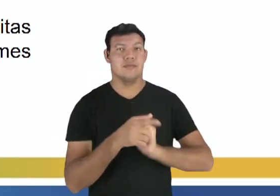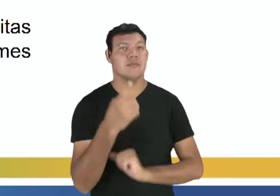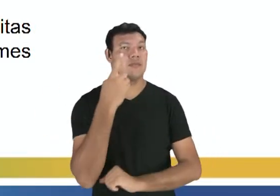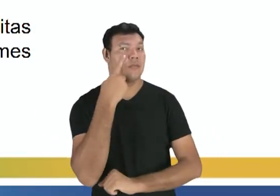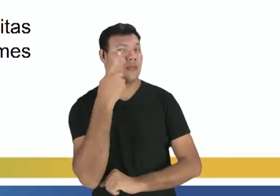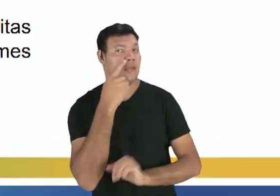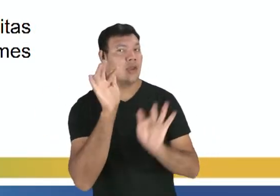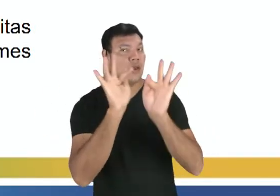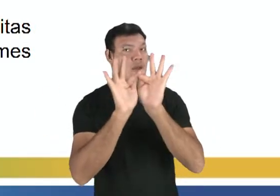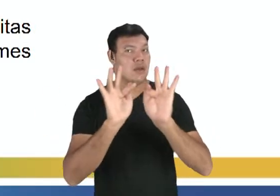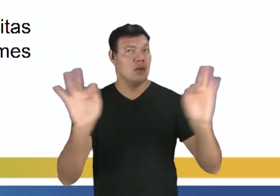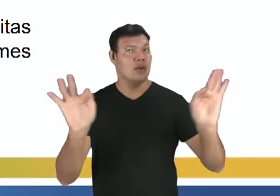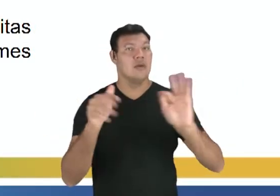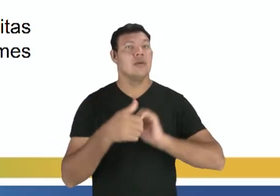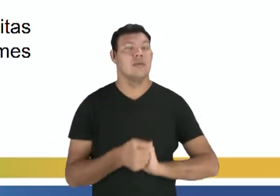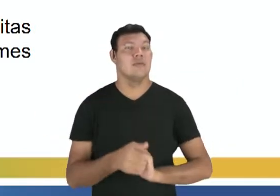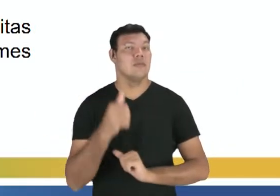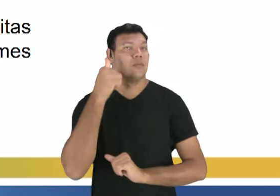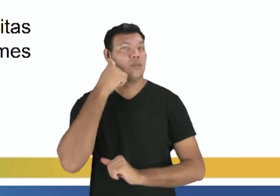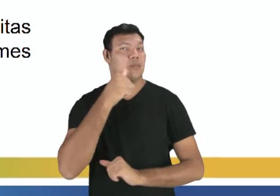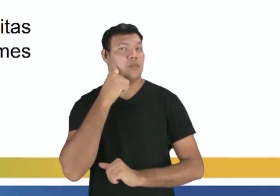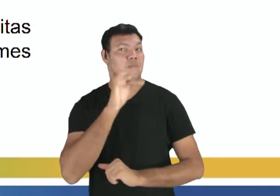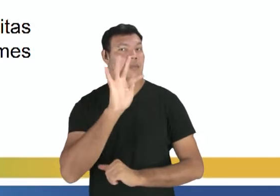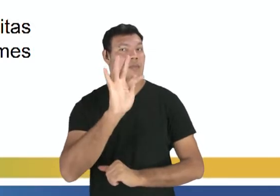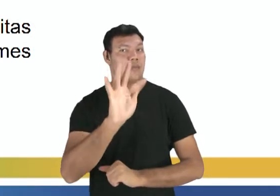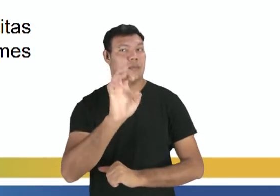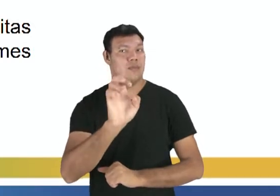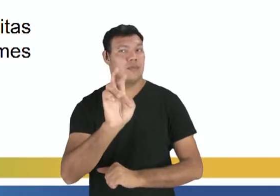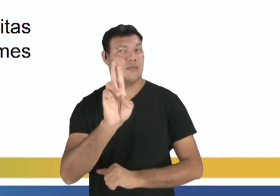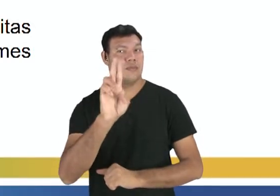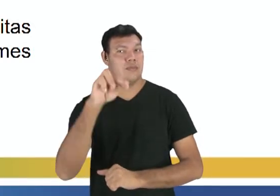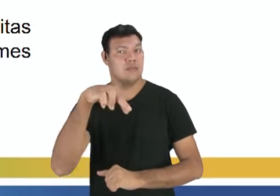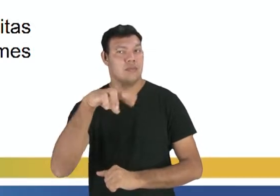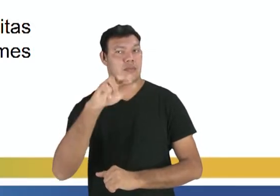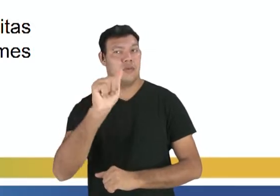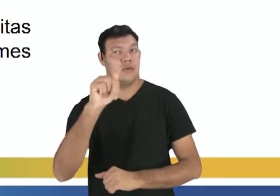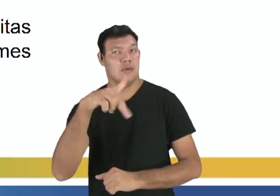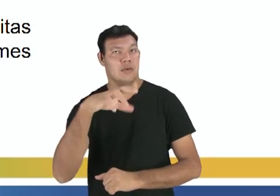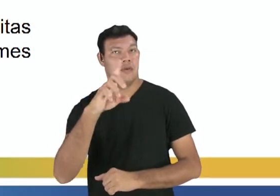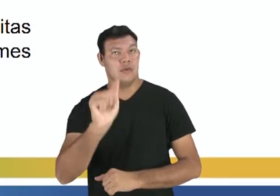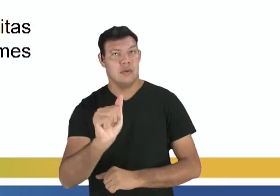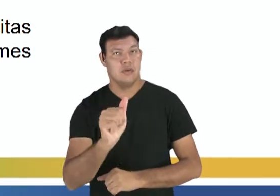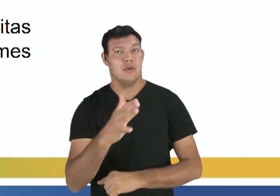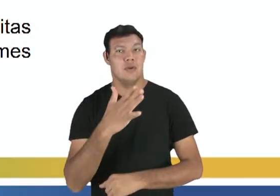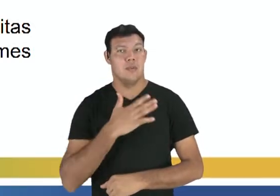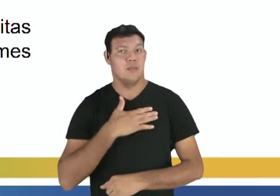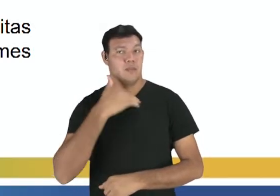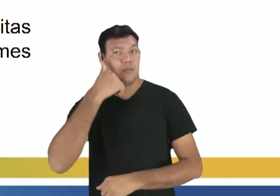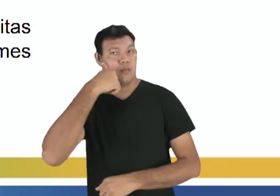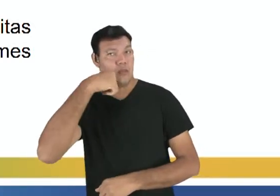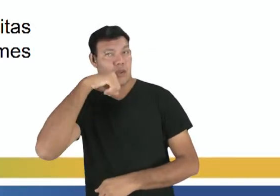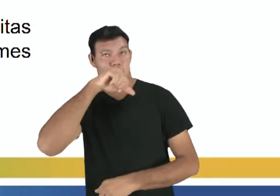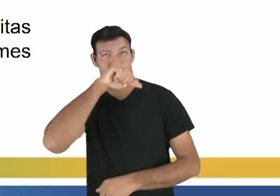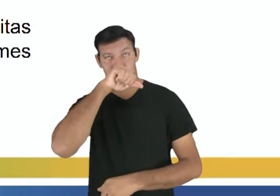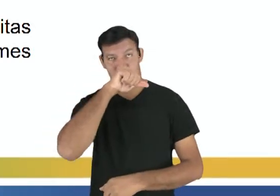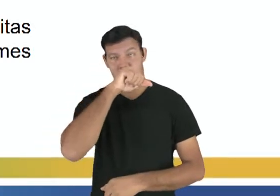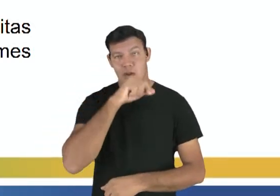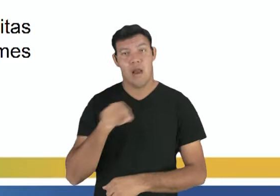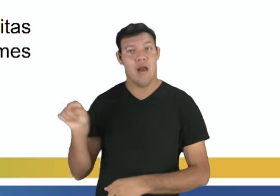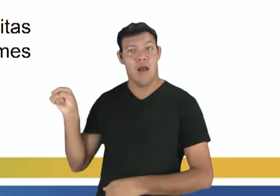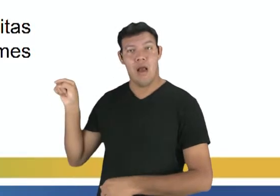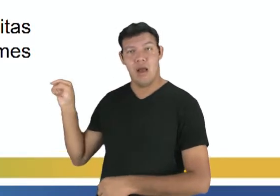a frase: Fernanda é minha mãe, ela canta muito bem. A palavra minha se trata de um